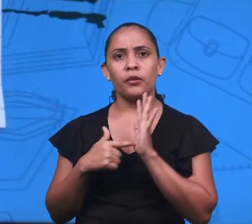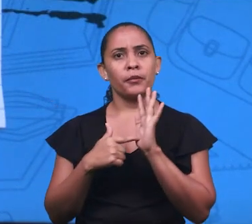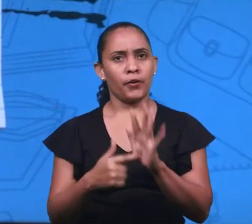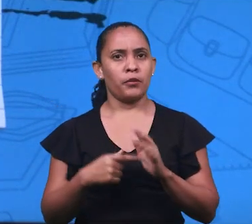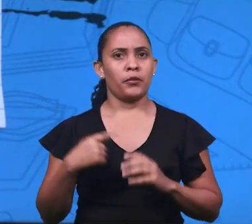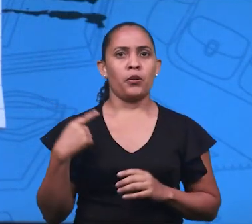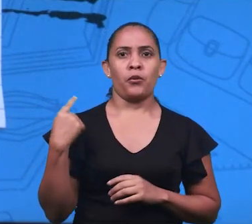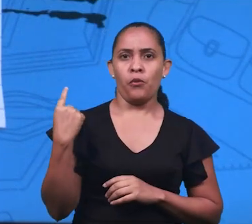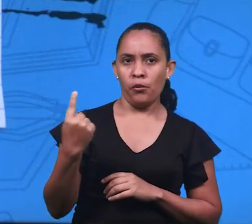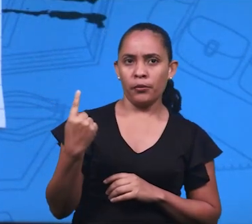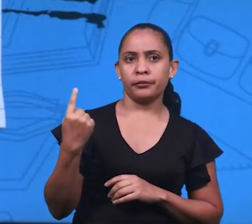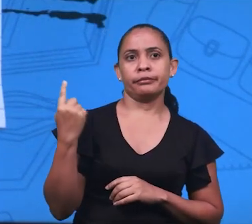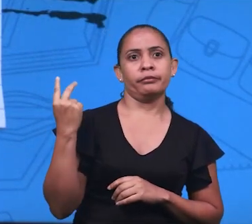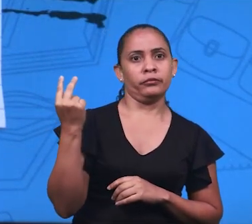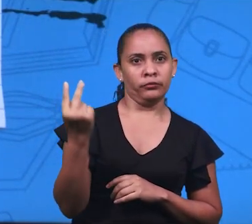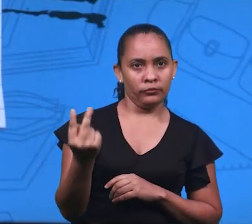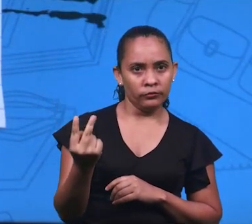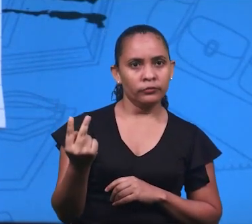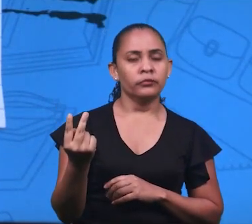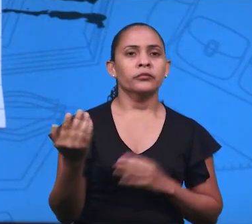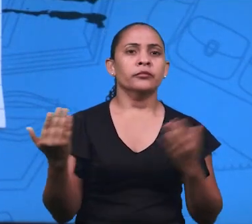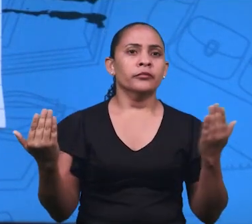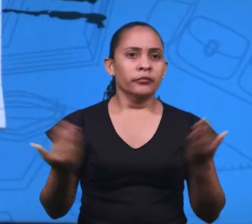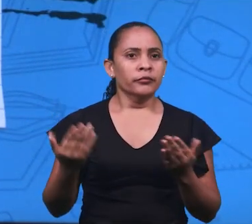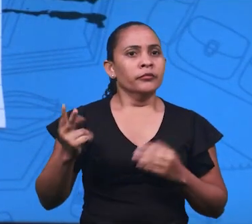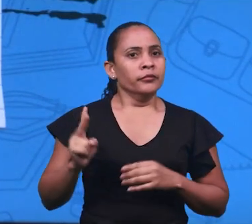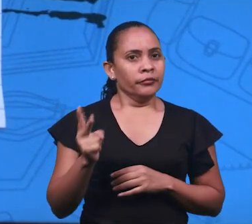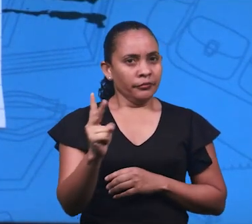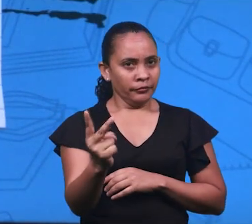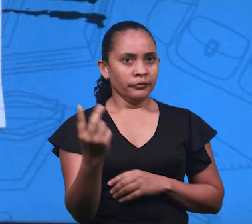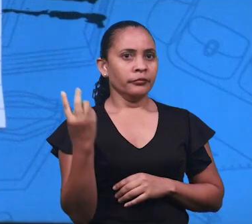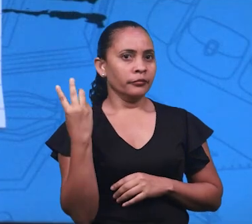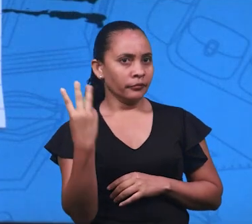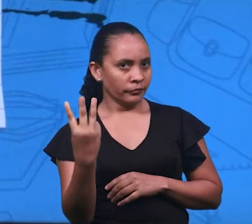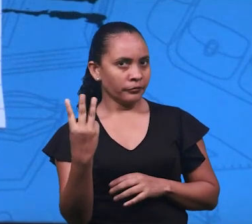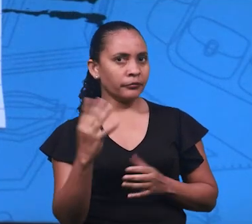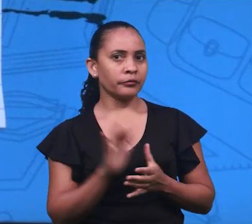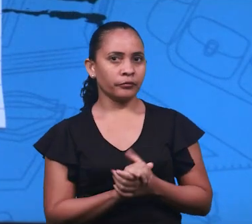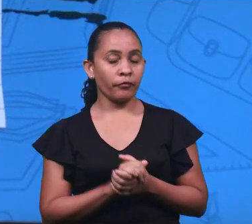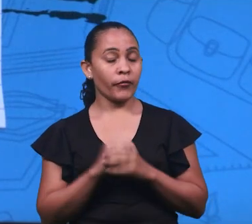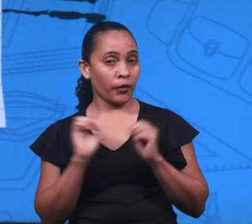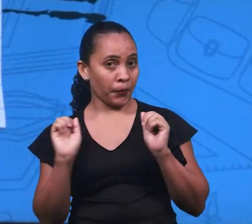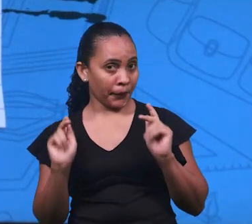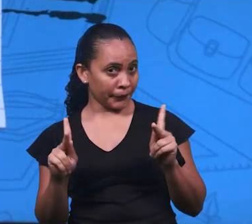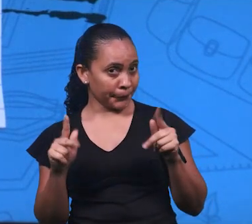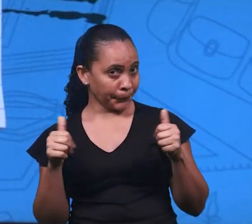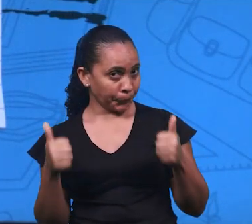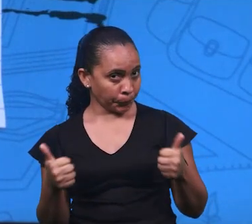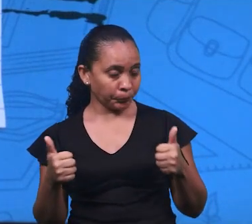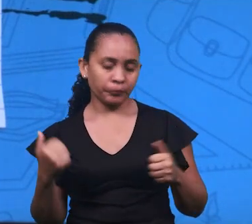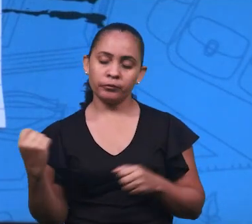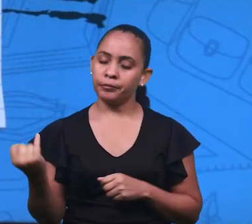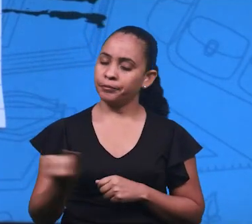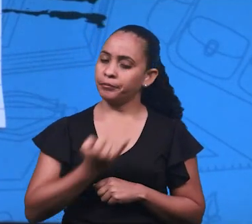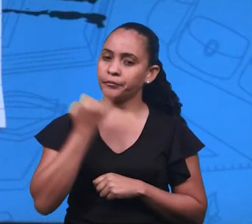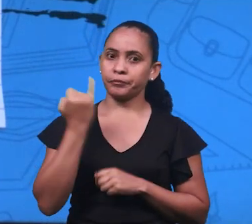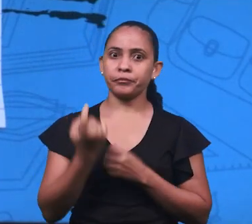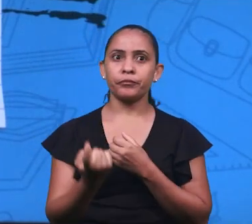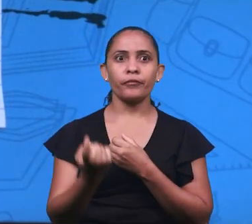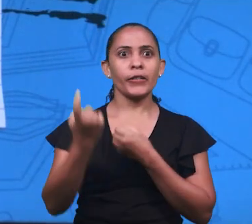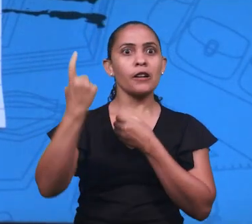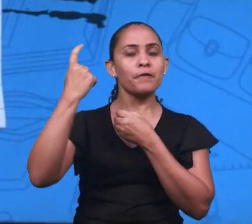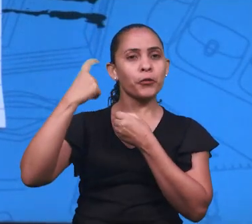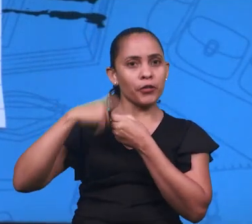competência 1, a competência 2, e aí a gente vai continuar hoje com a competência 3, ok? É sempre importante você voltar